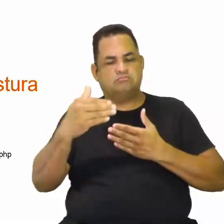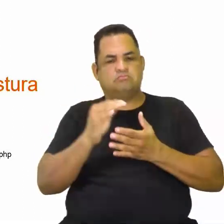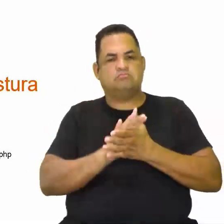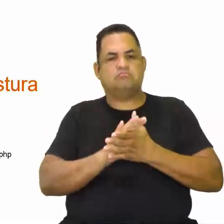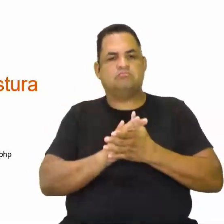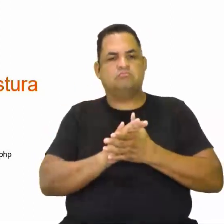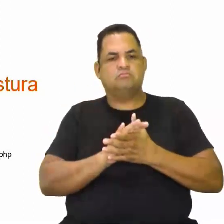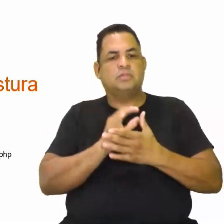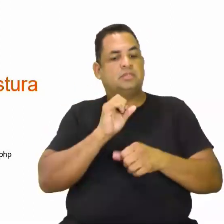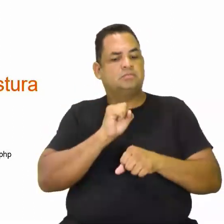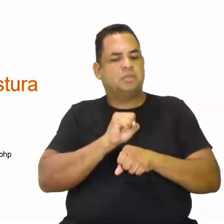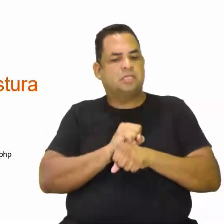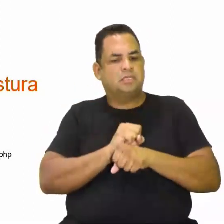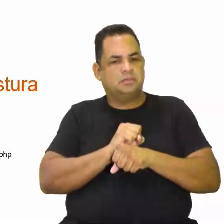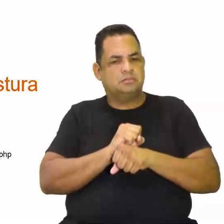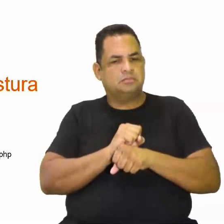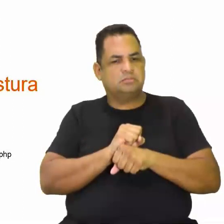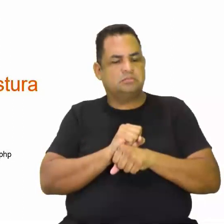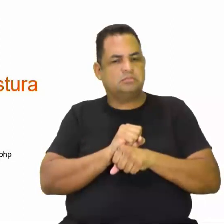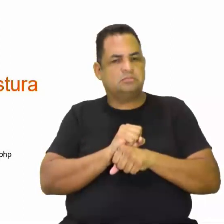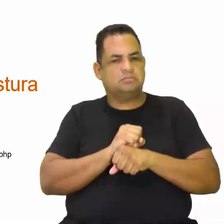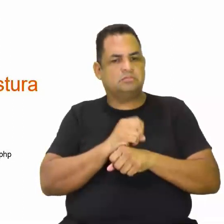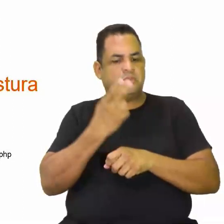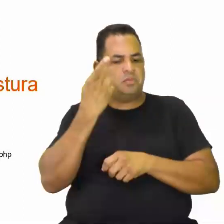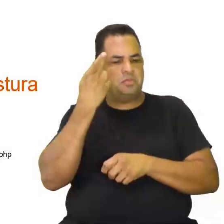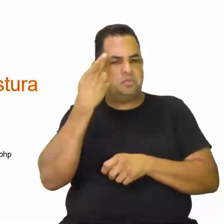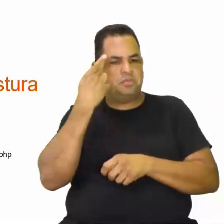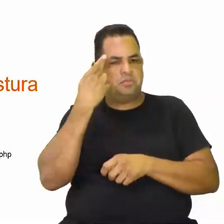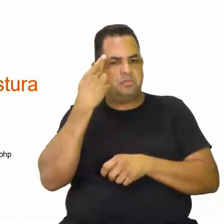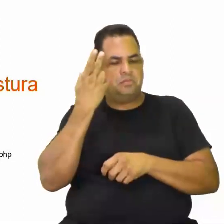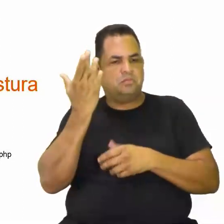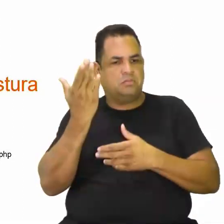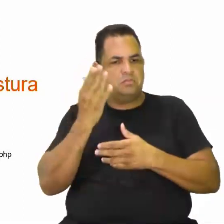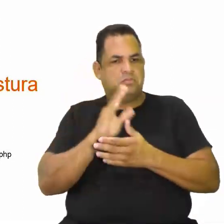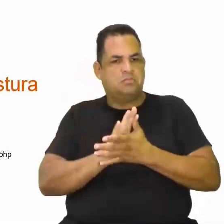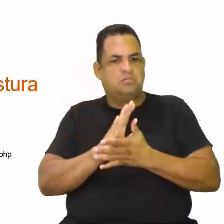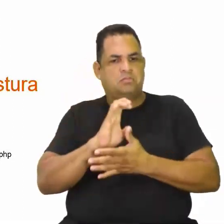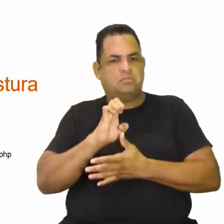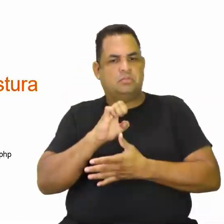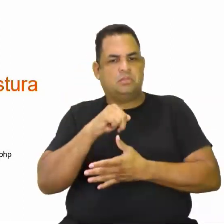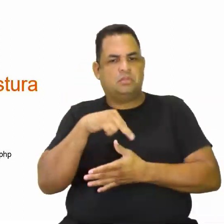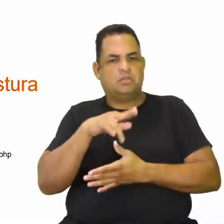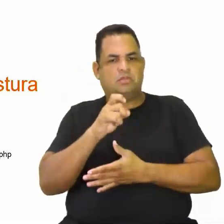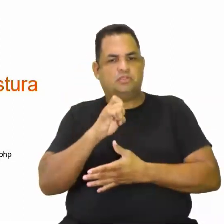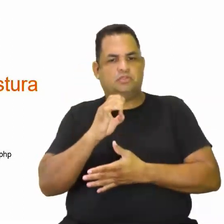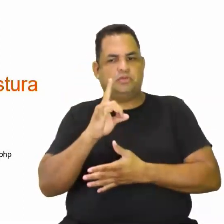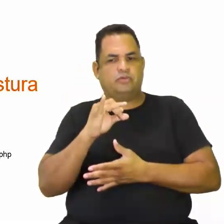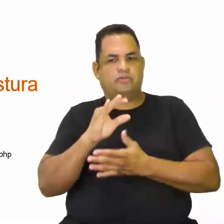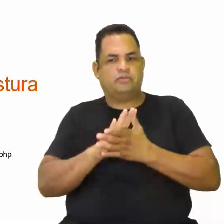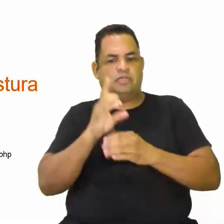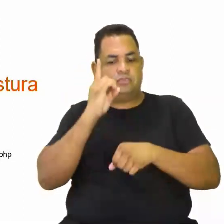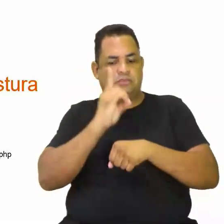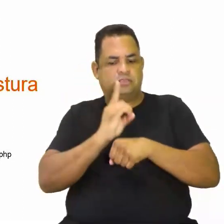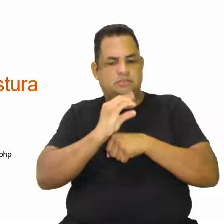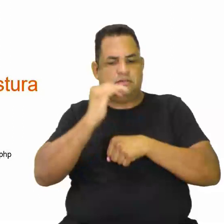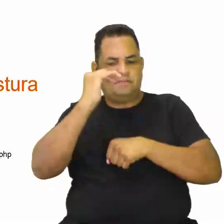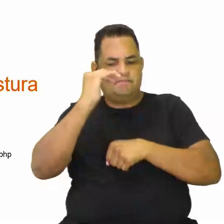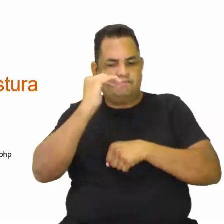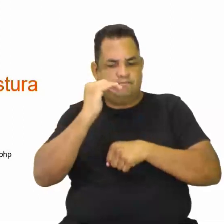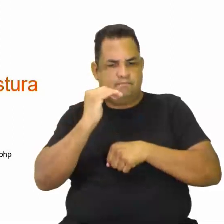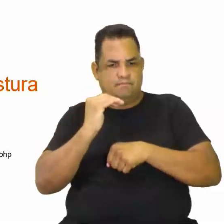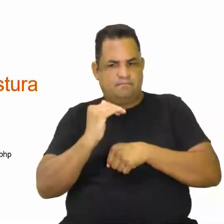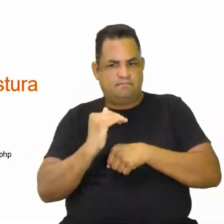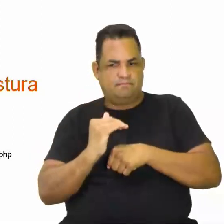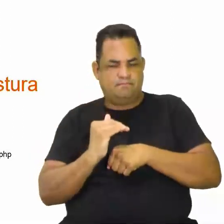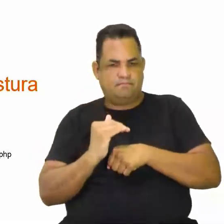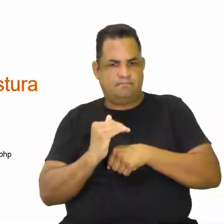fica em repouso, naturalmente, como o enxofre ele é mais denso do que a água, a